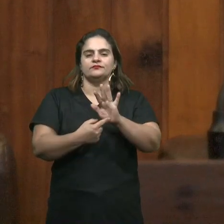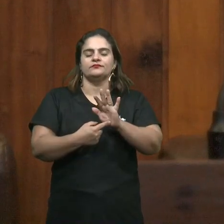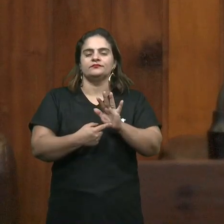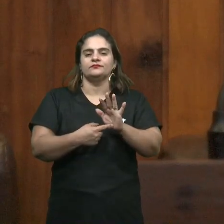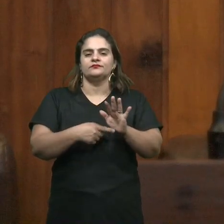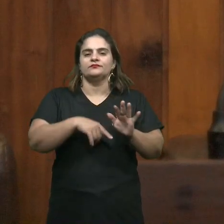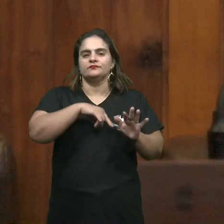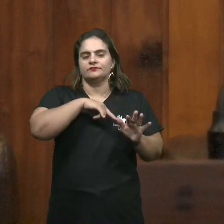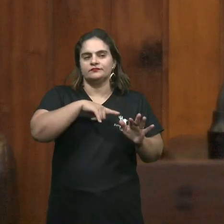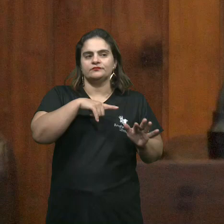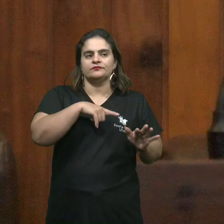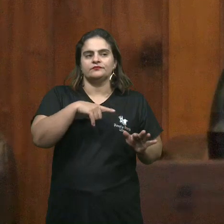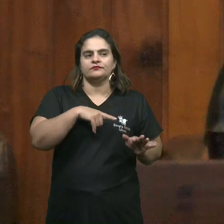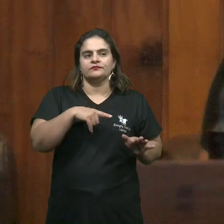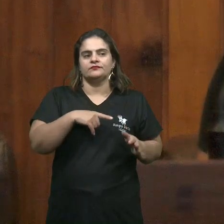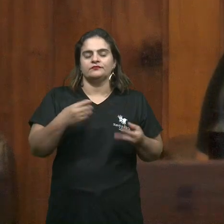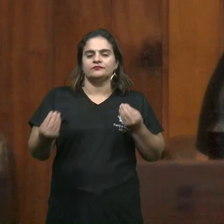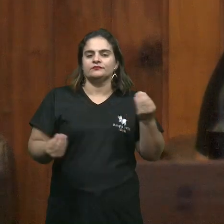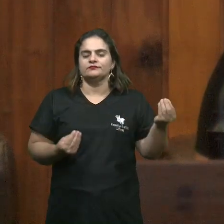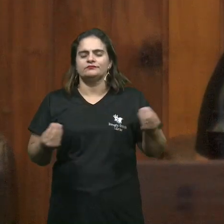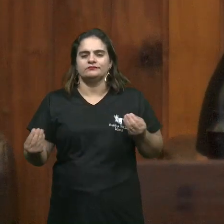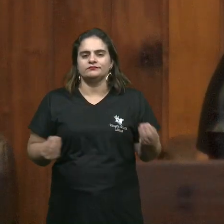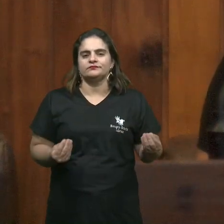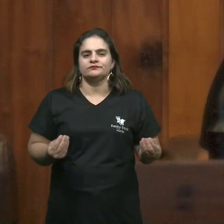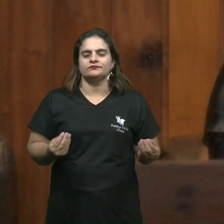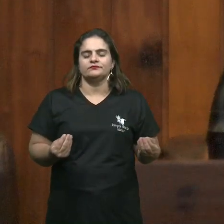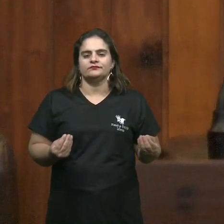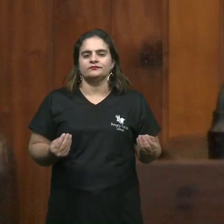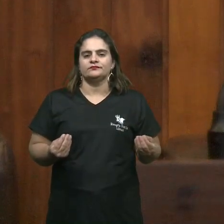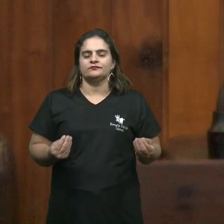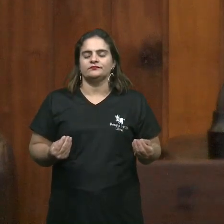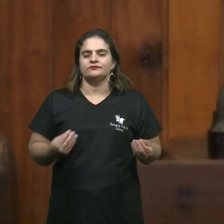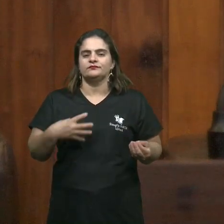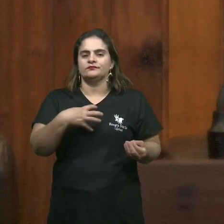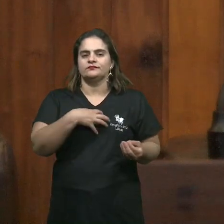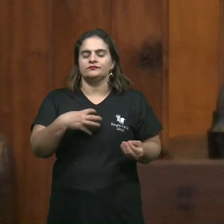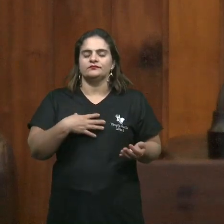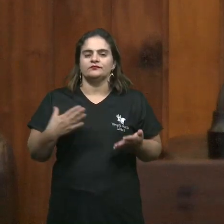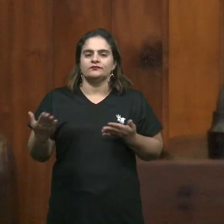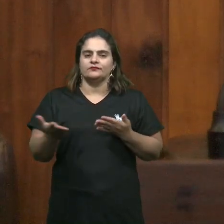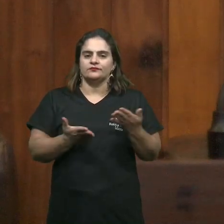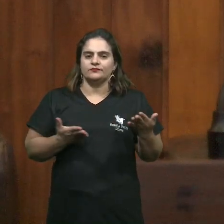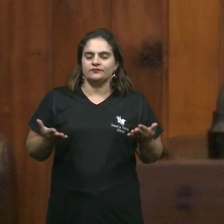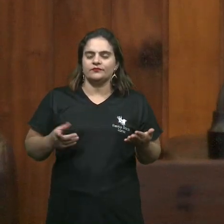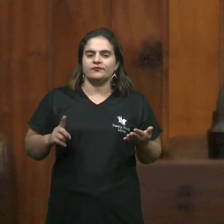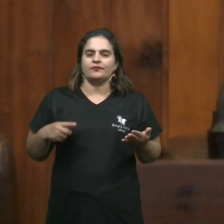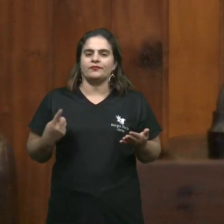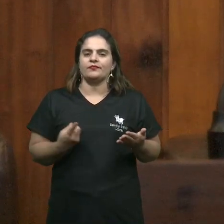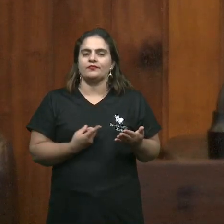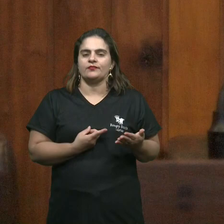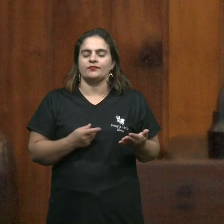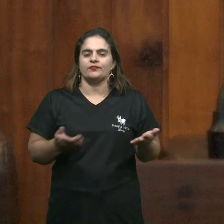fiscaliza. Então, eu falo, é uma contradição, e nós,